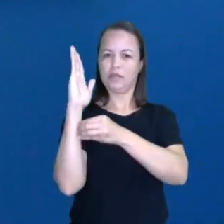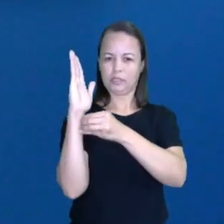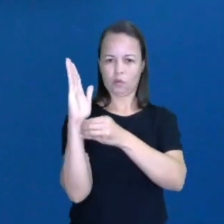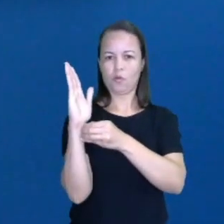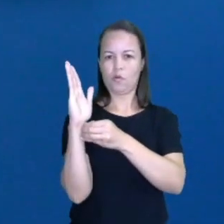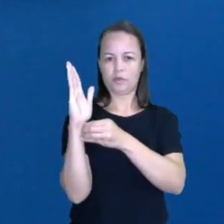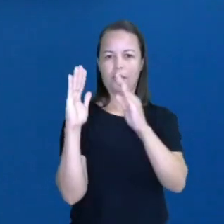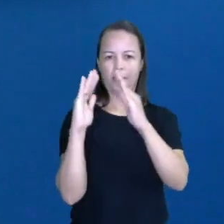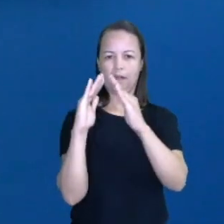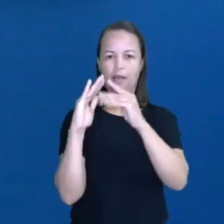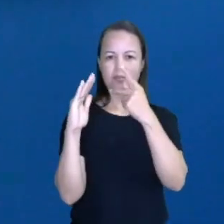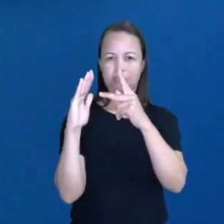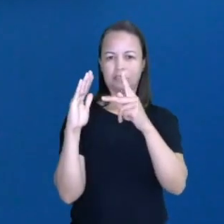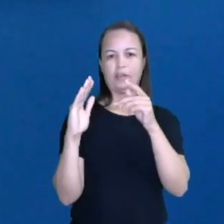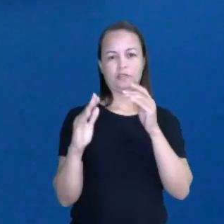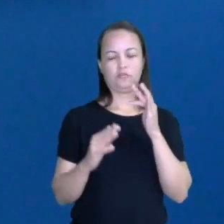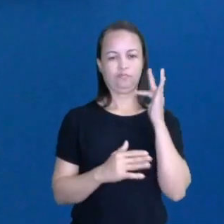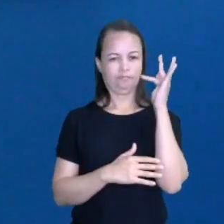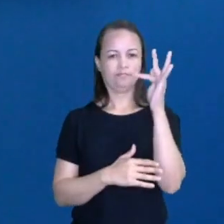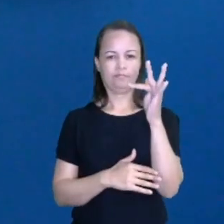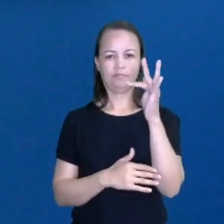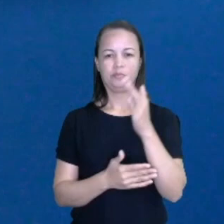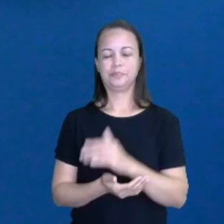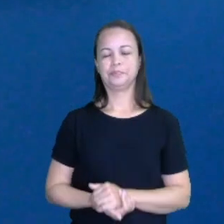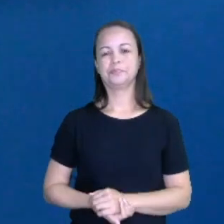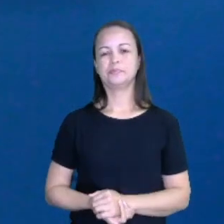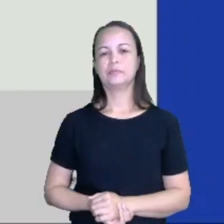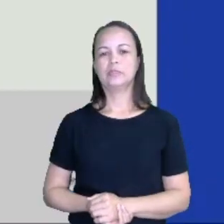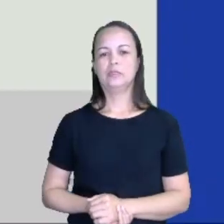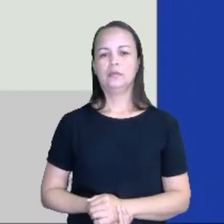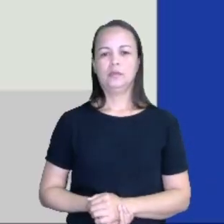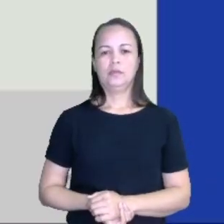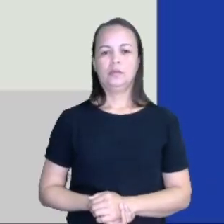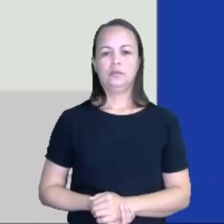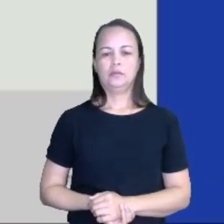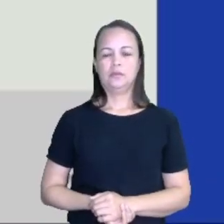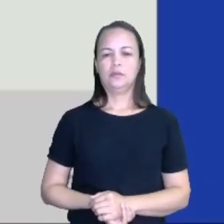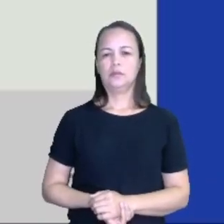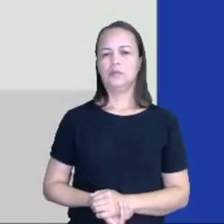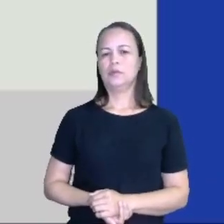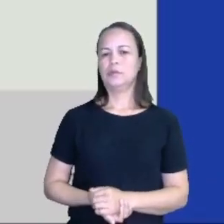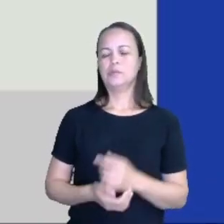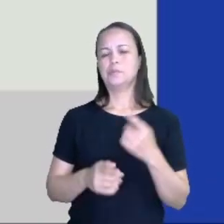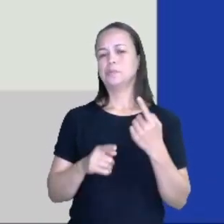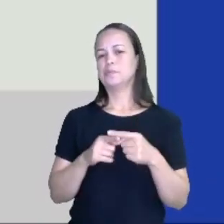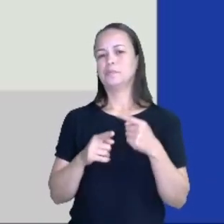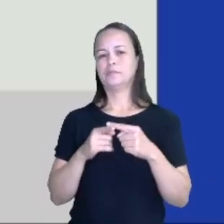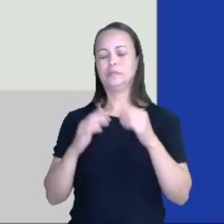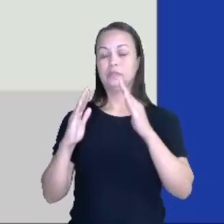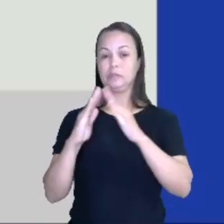do futuro, certo? Por que será que as moradias